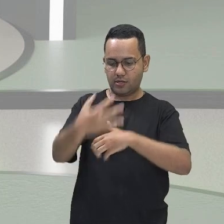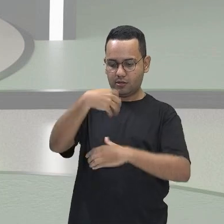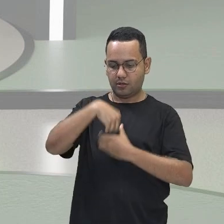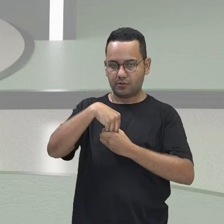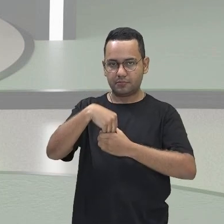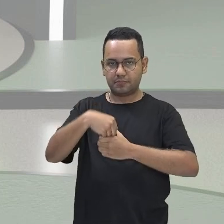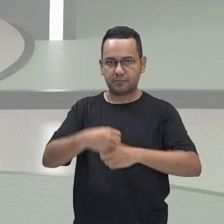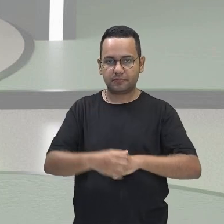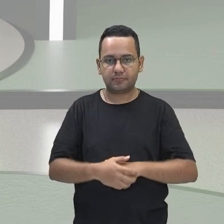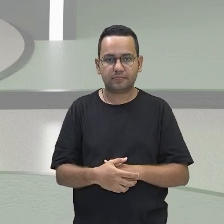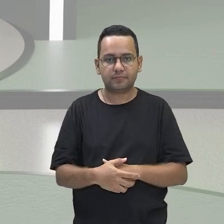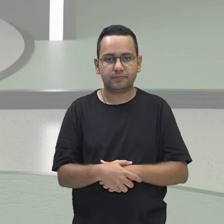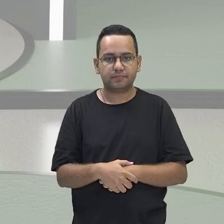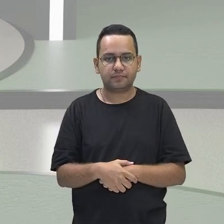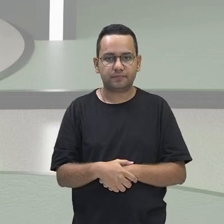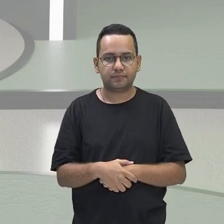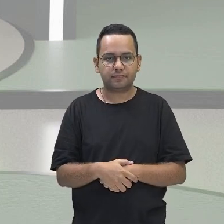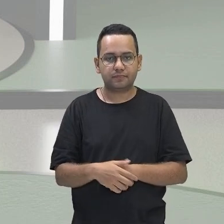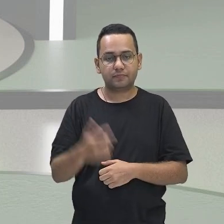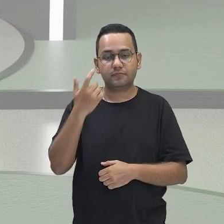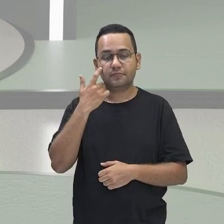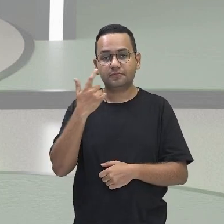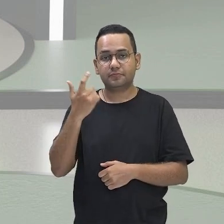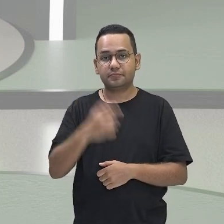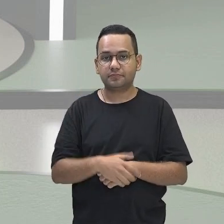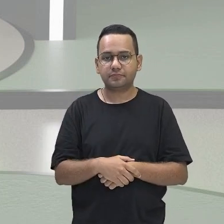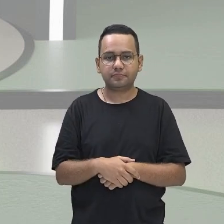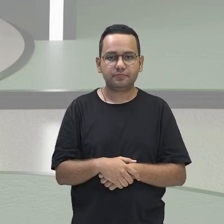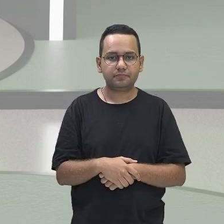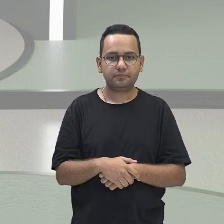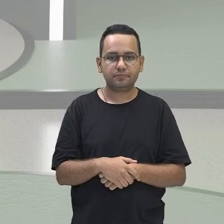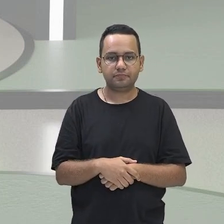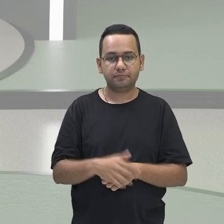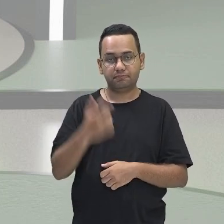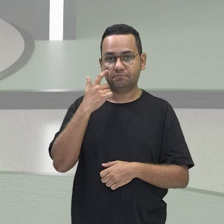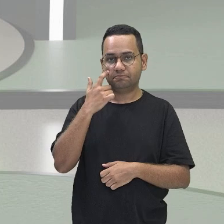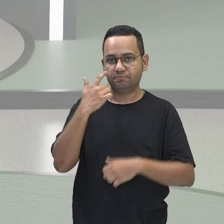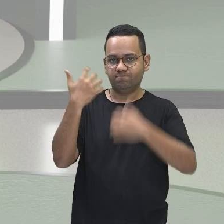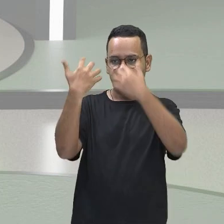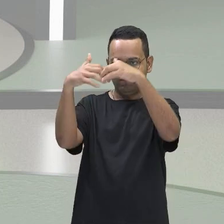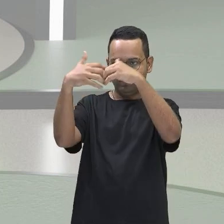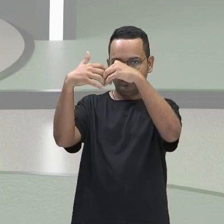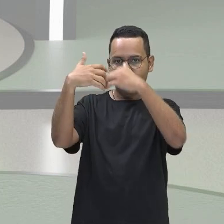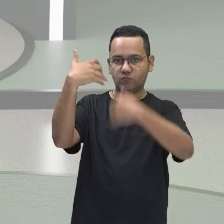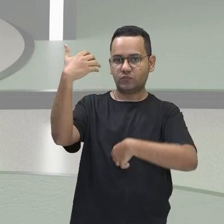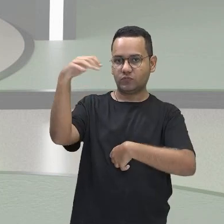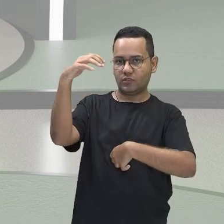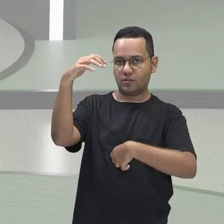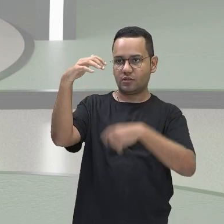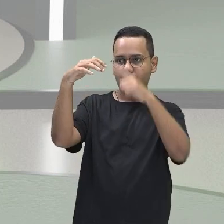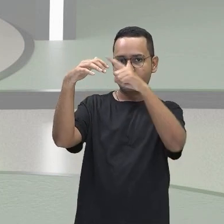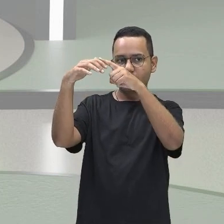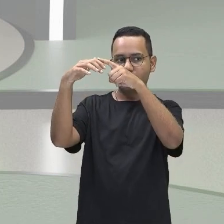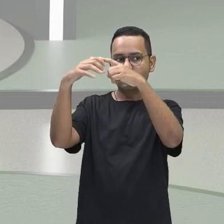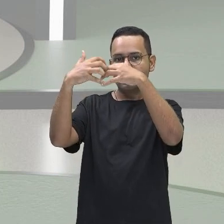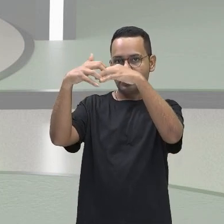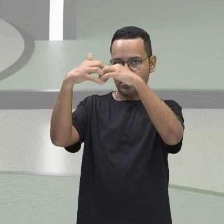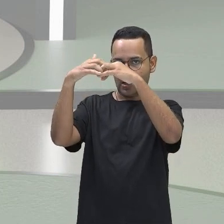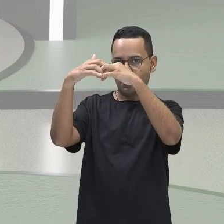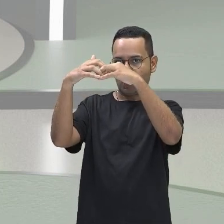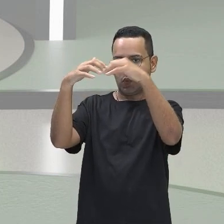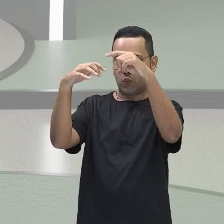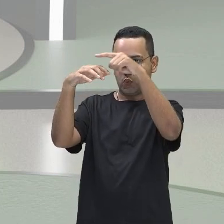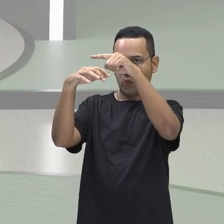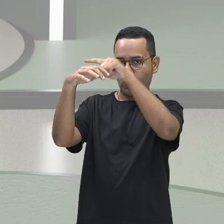observamos aqui, o nosso sistema nervoso acaba sendo o quê? O nosso